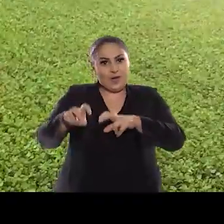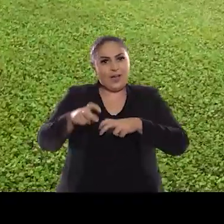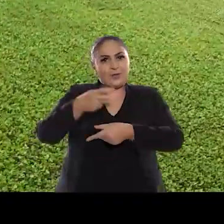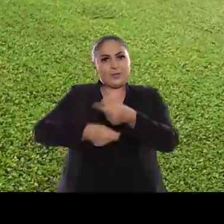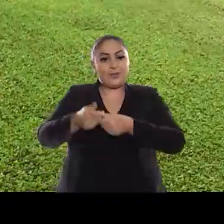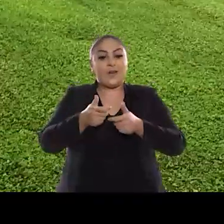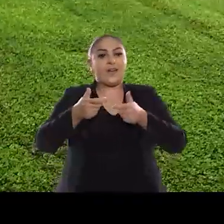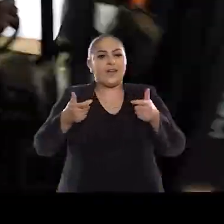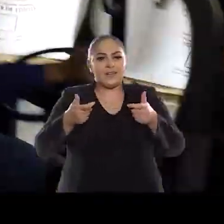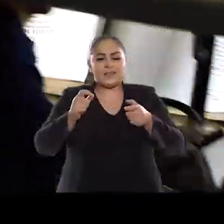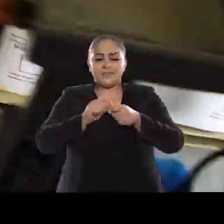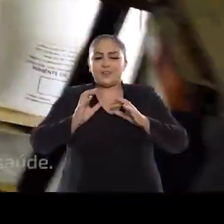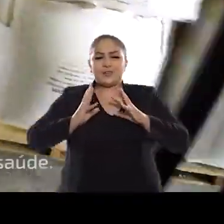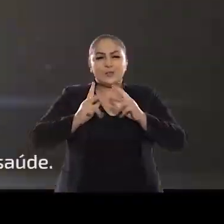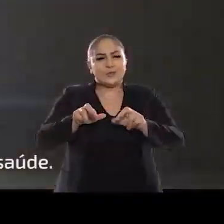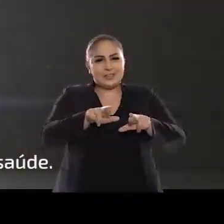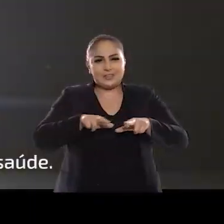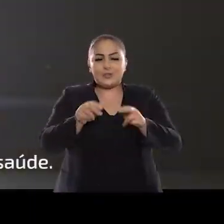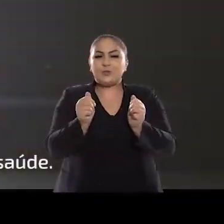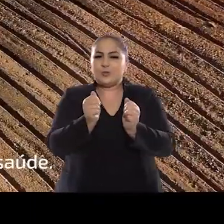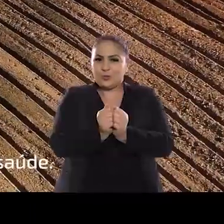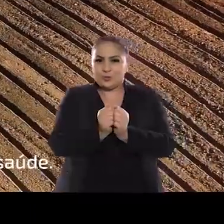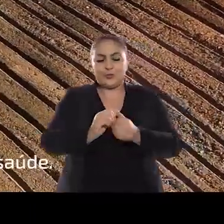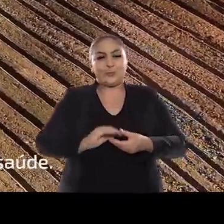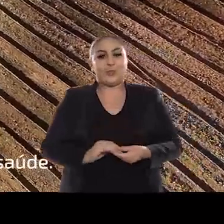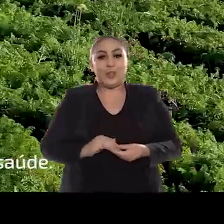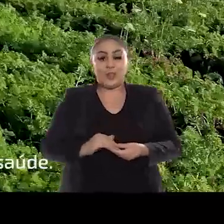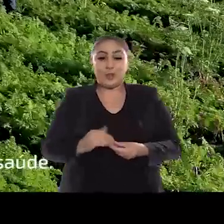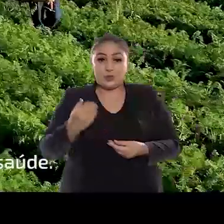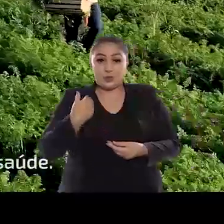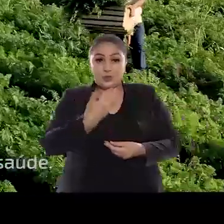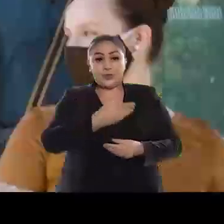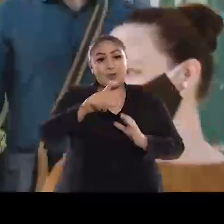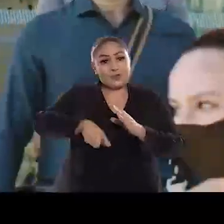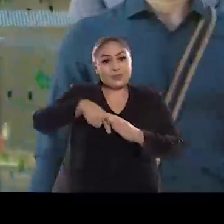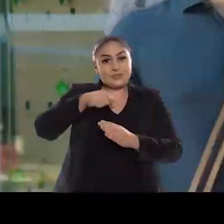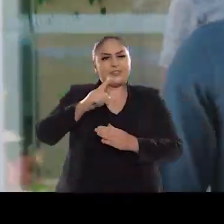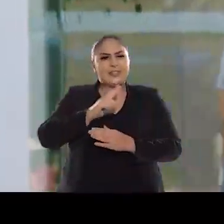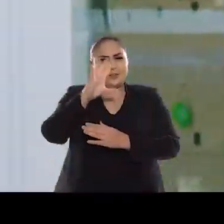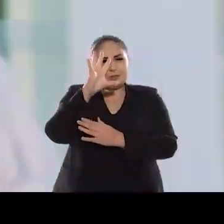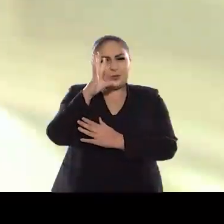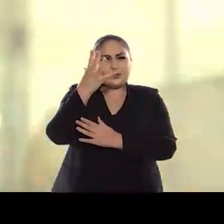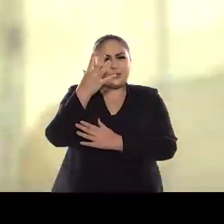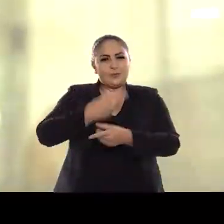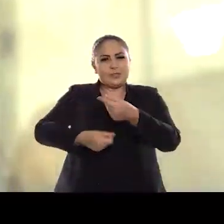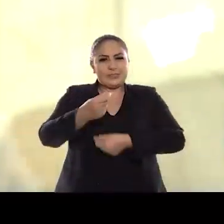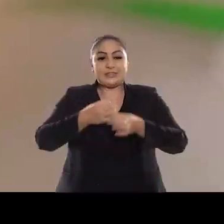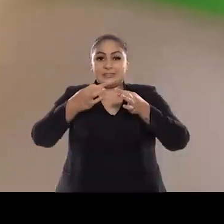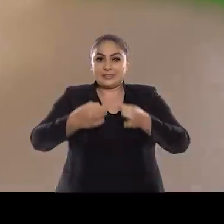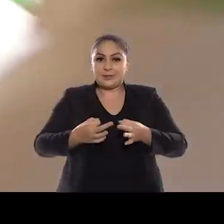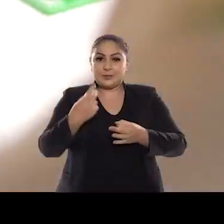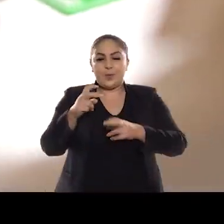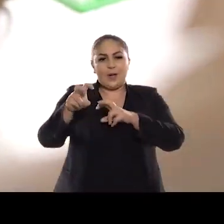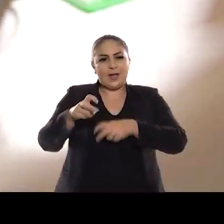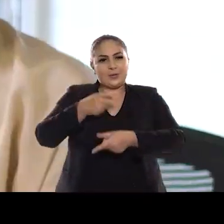seu agronegócio cresce e faz toda a sua região crescer junto. Somos a alternativa que oferece soluções financeiras ideais